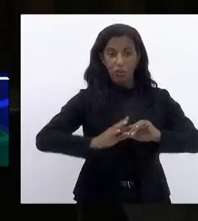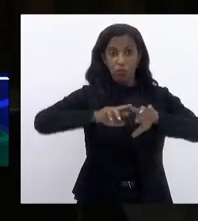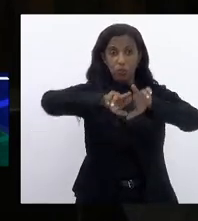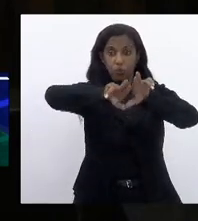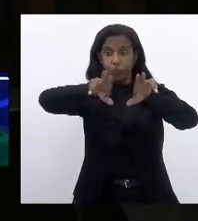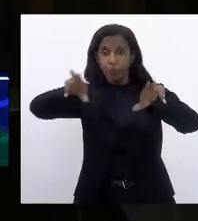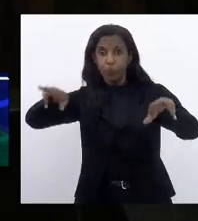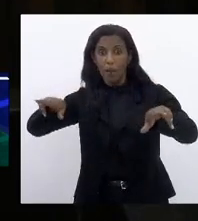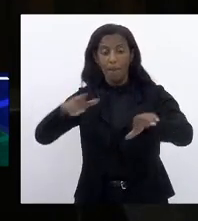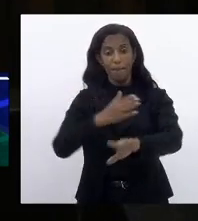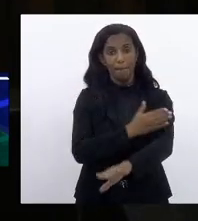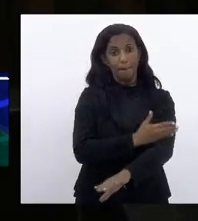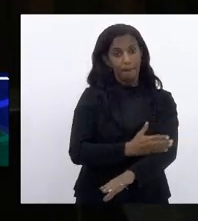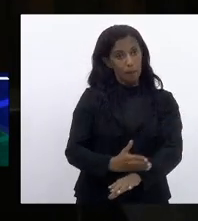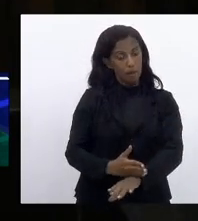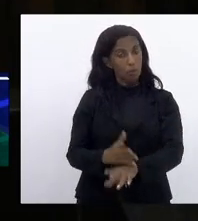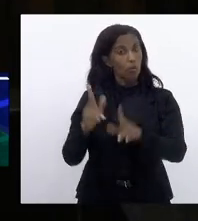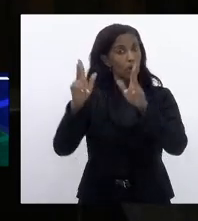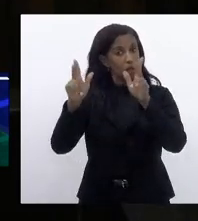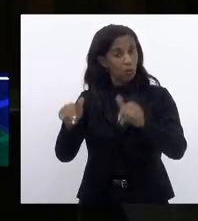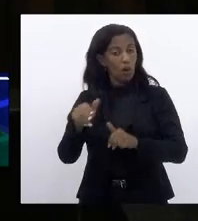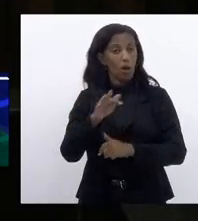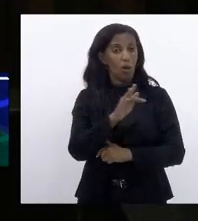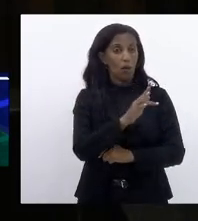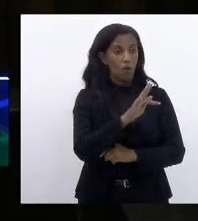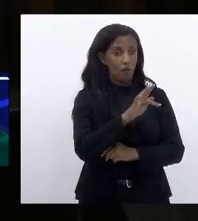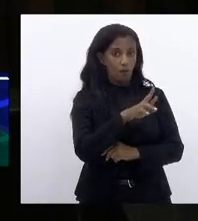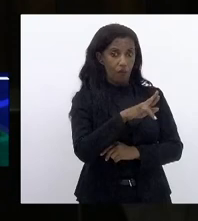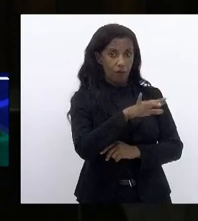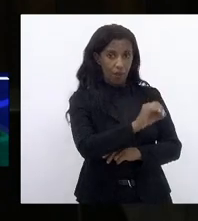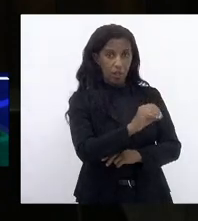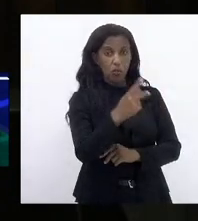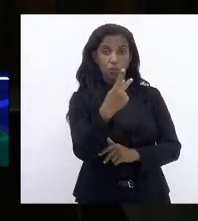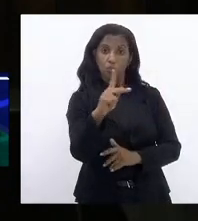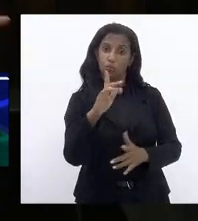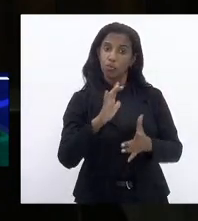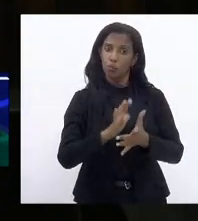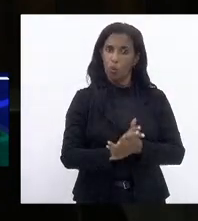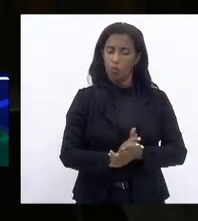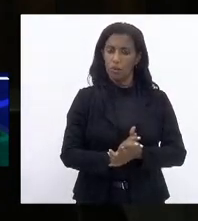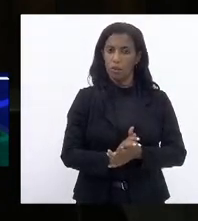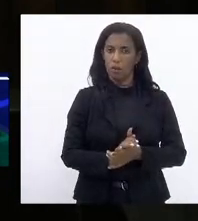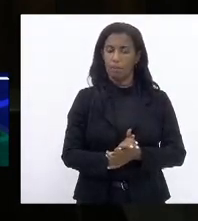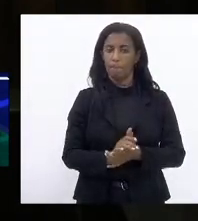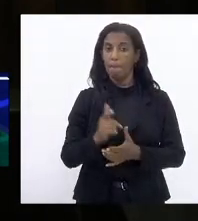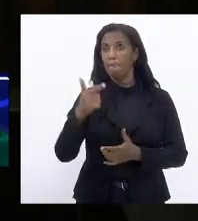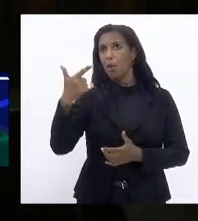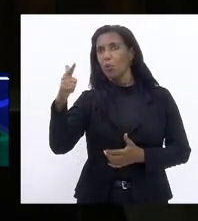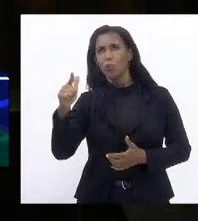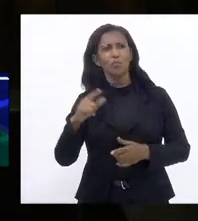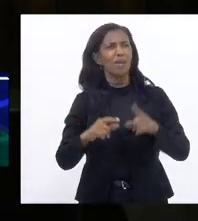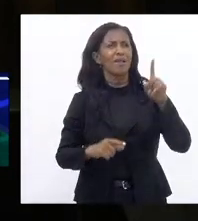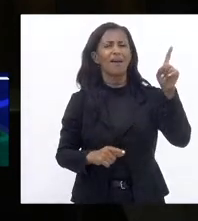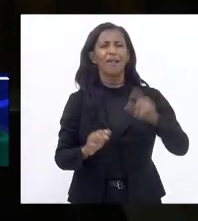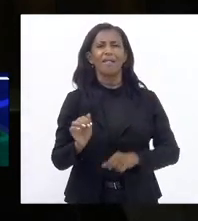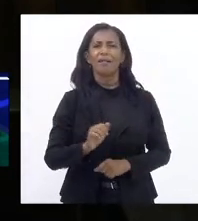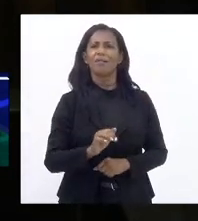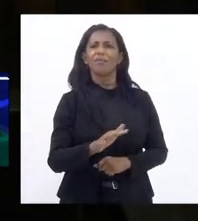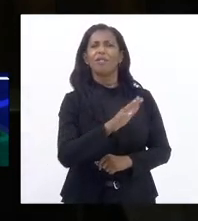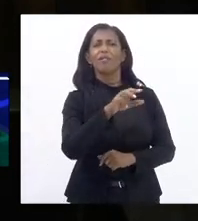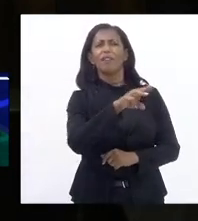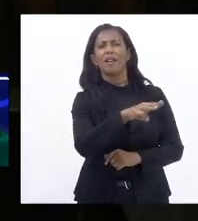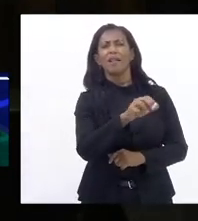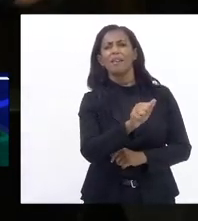brancos, tais quais Marcelo Freixo e sua esposa. Ou seja, não há na maré que Vossa Excelência